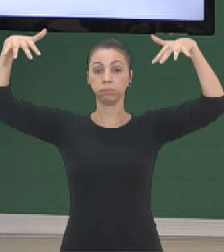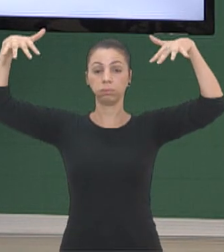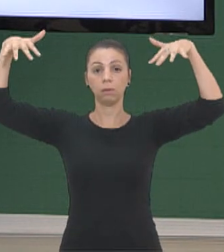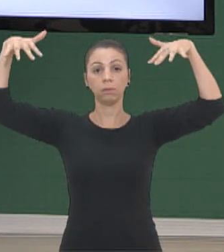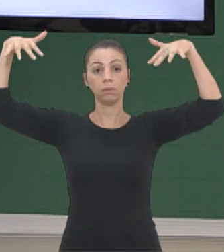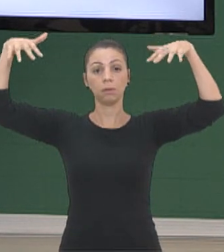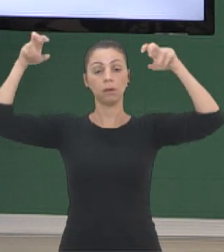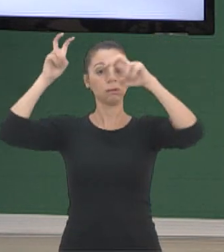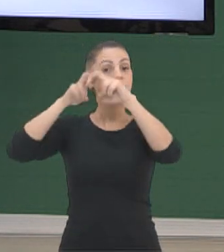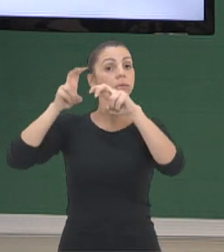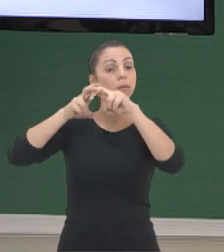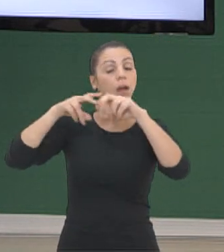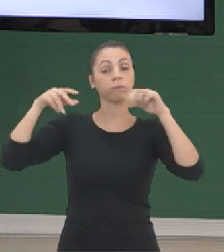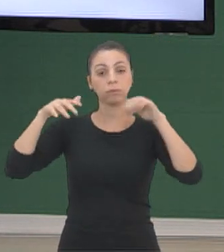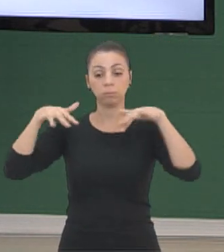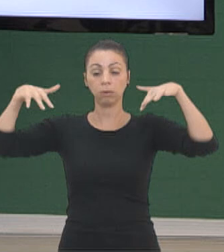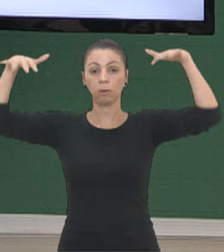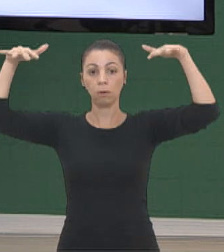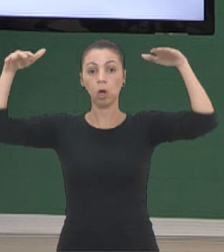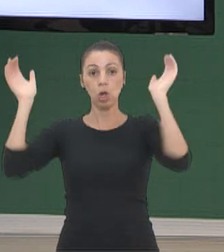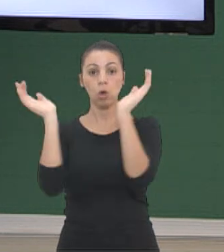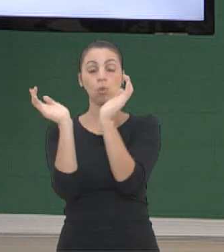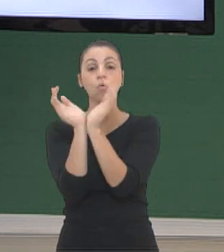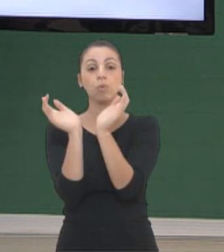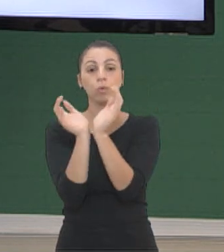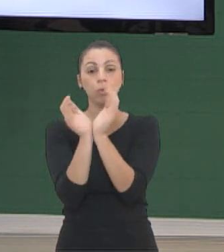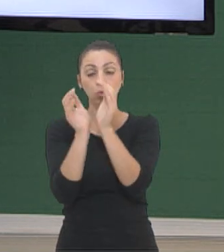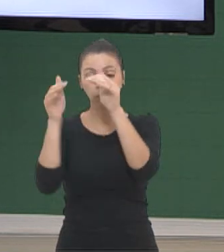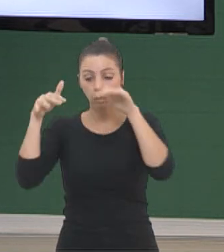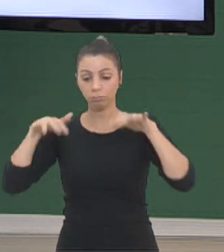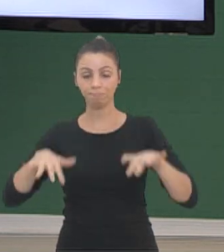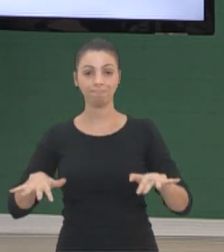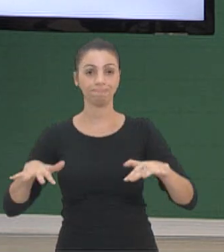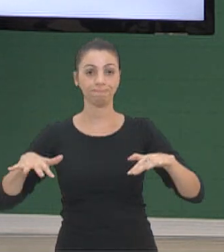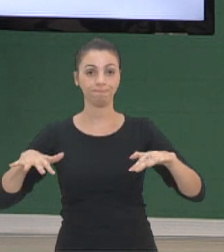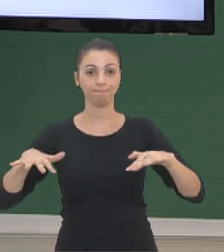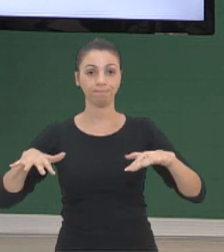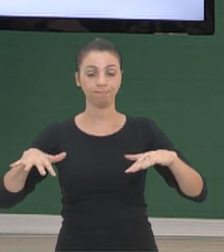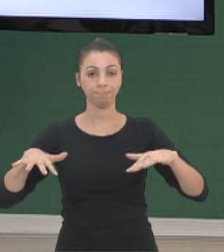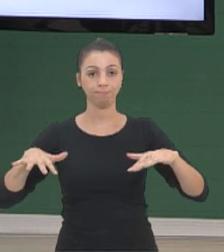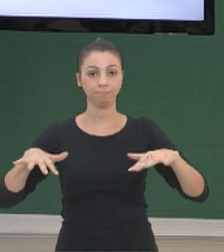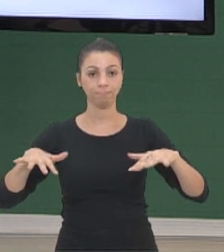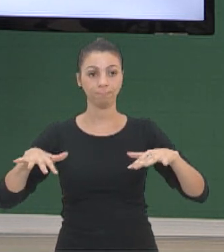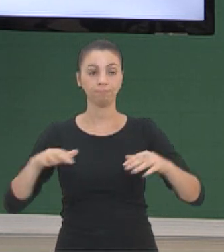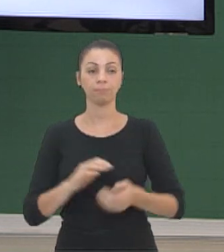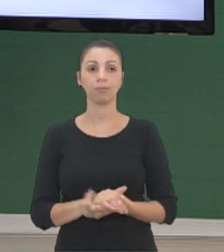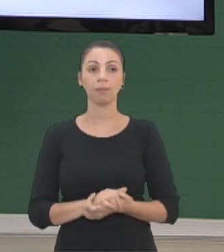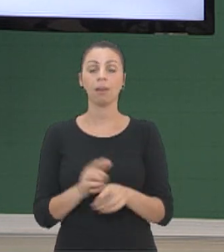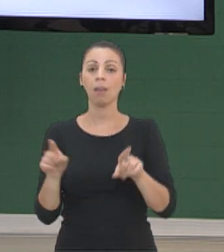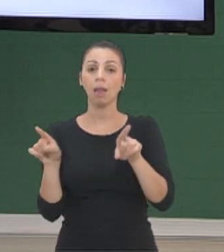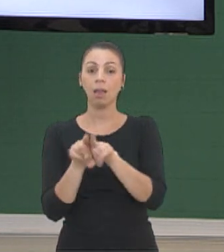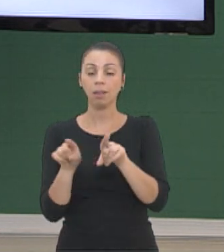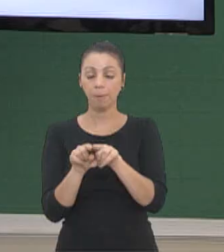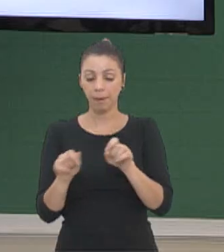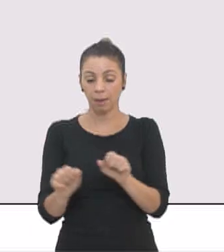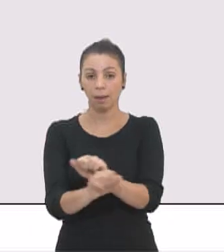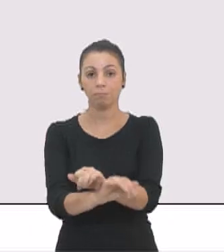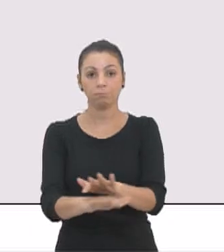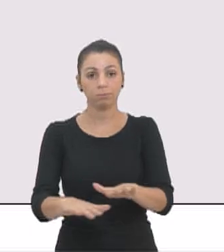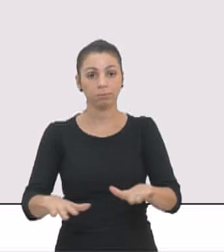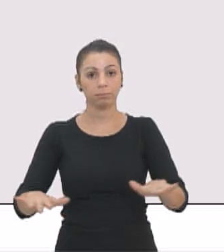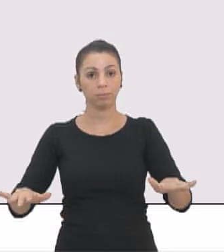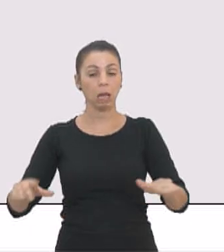convenção, enquanto os outros grupos sentavam mais embaixo. E tem a planície, era composta de deputados que